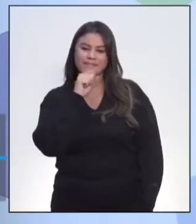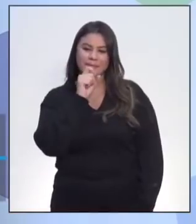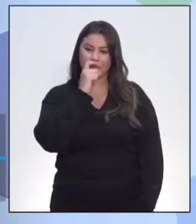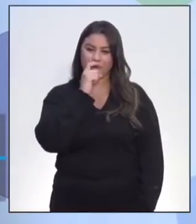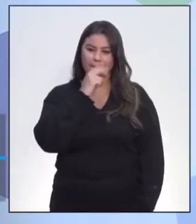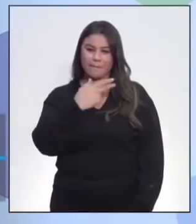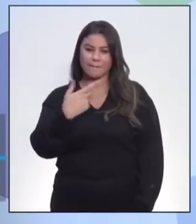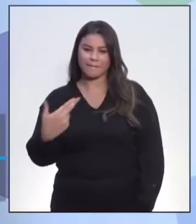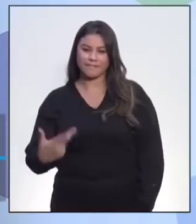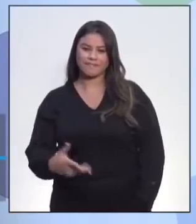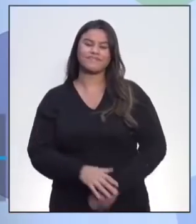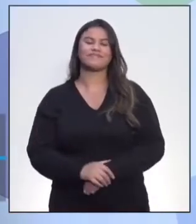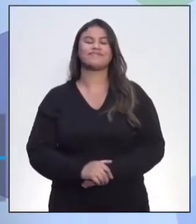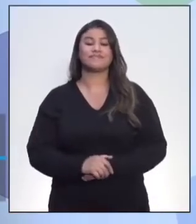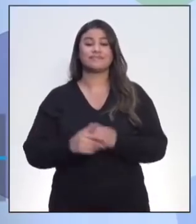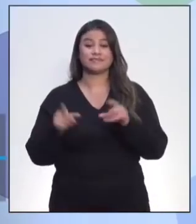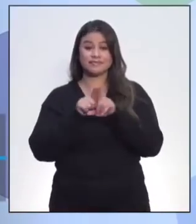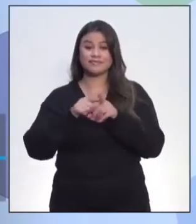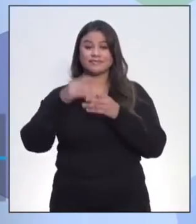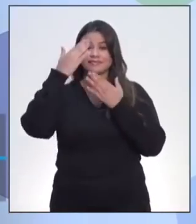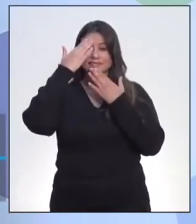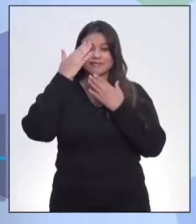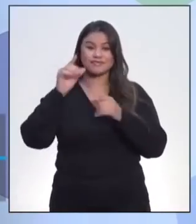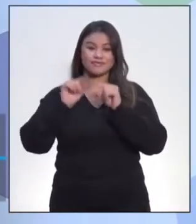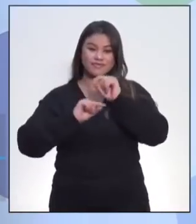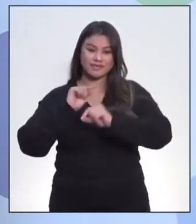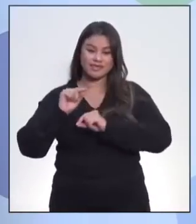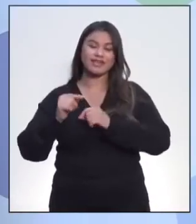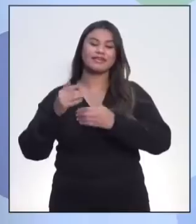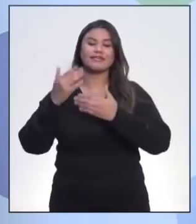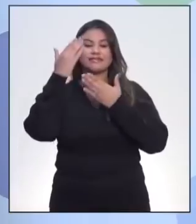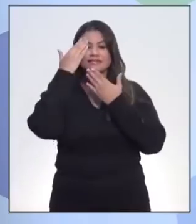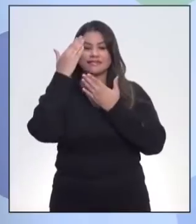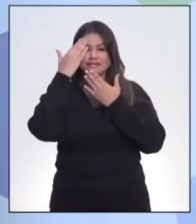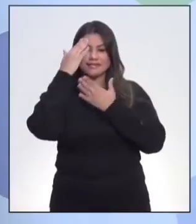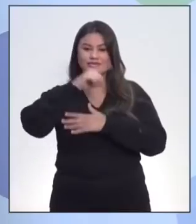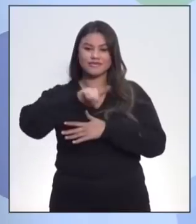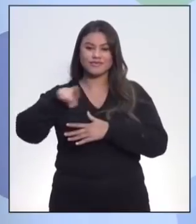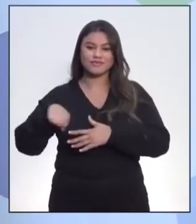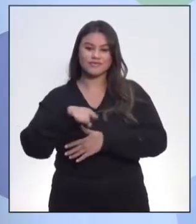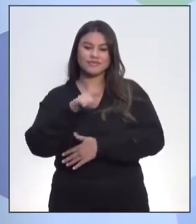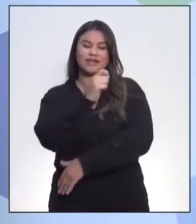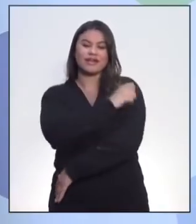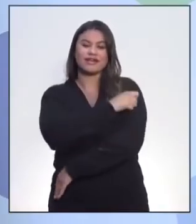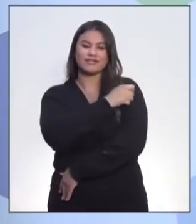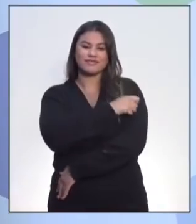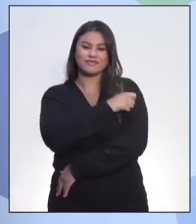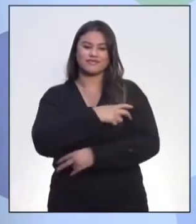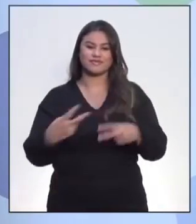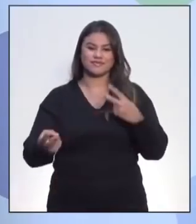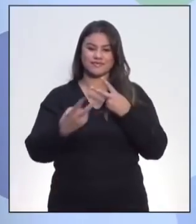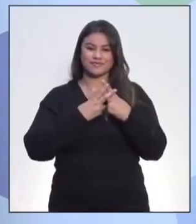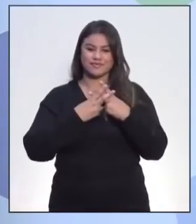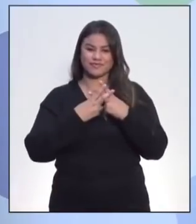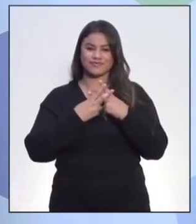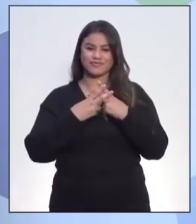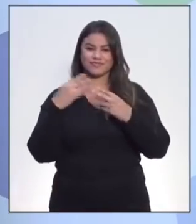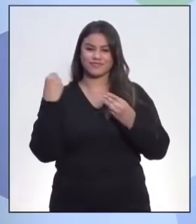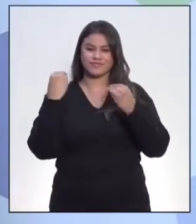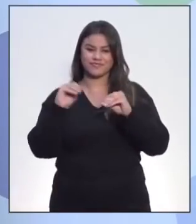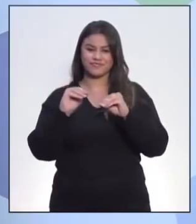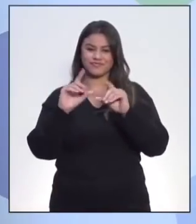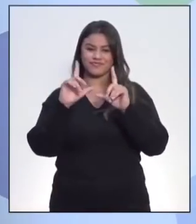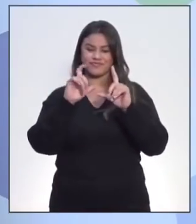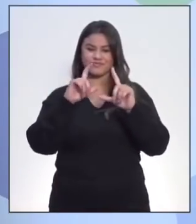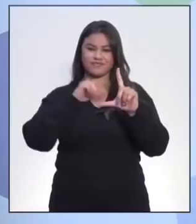alunos que fizeram o que eu pedi ontem, de colocar na rede social, no hashtag EuNoCMSP, a foto